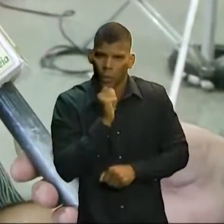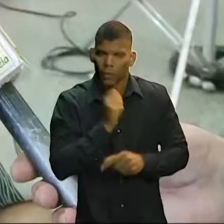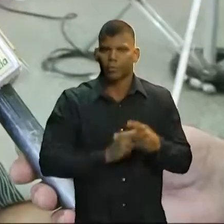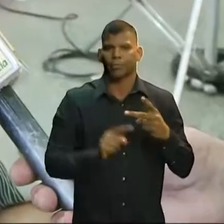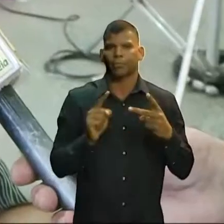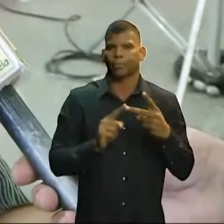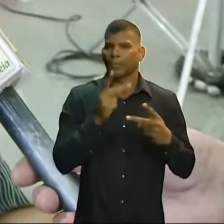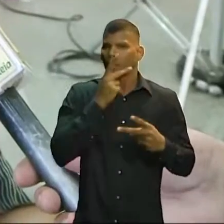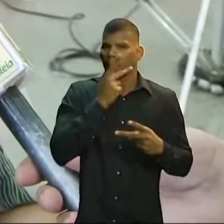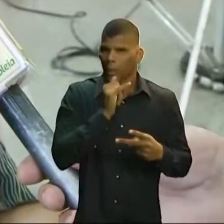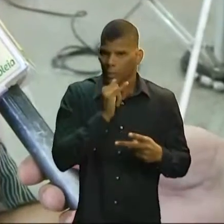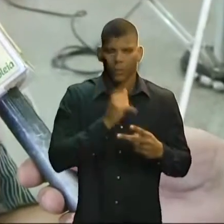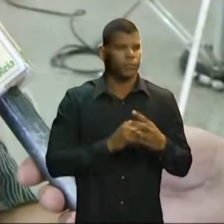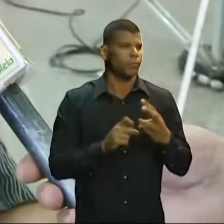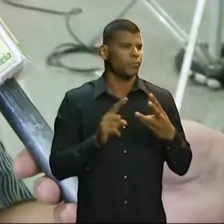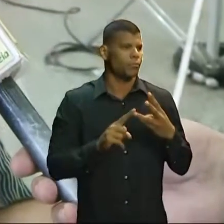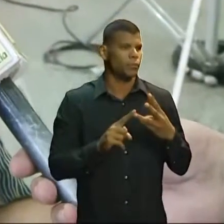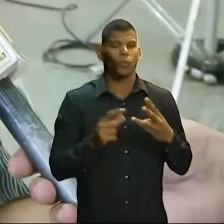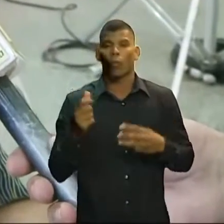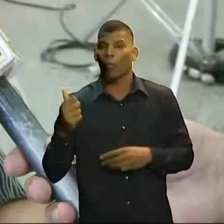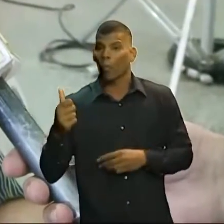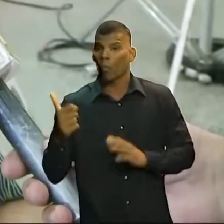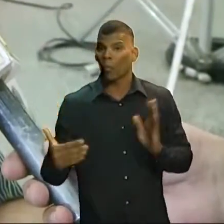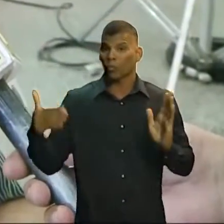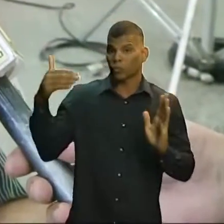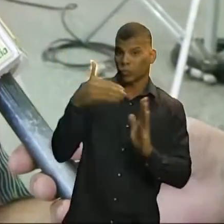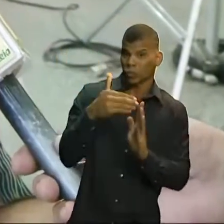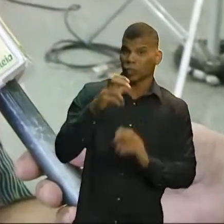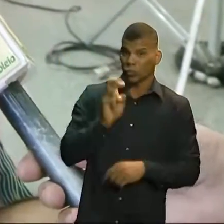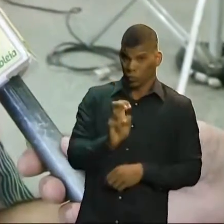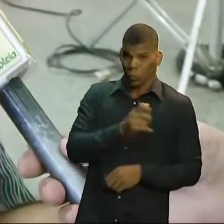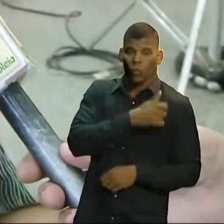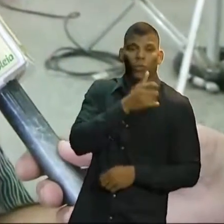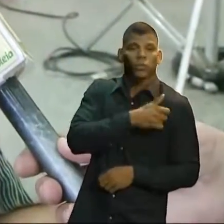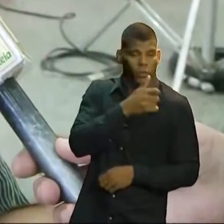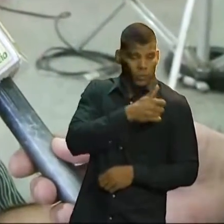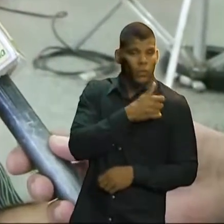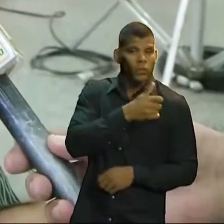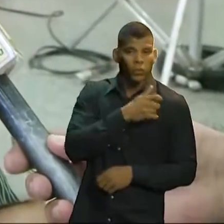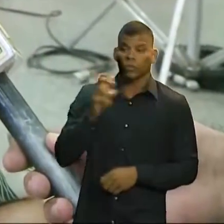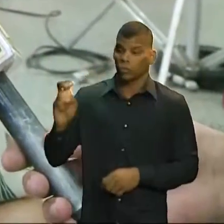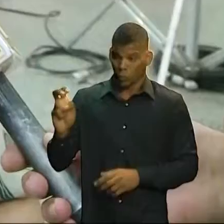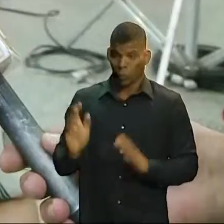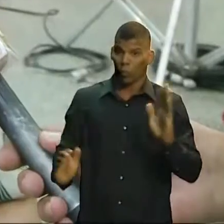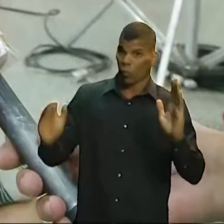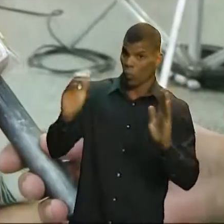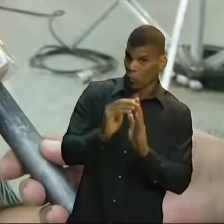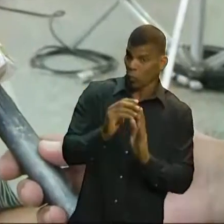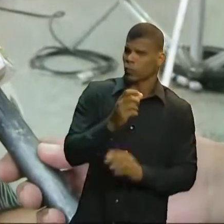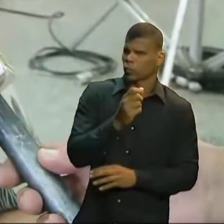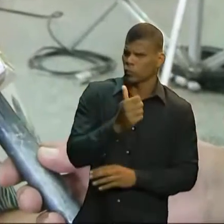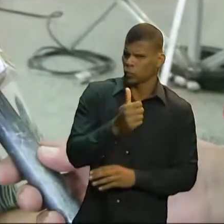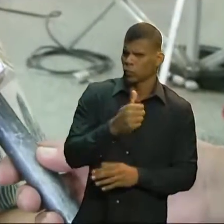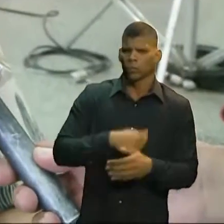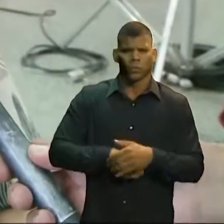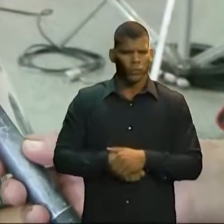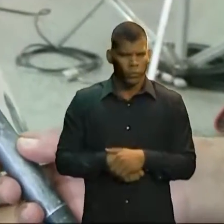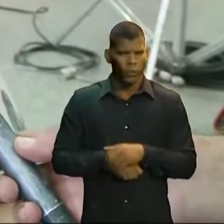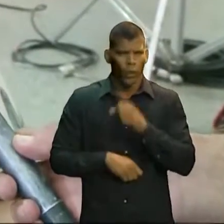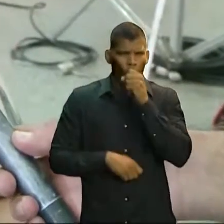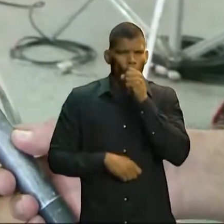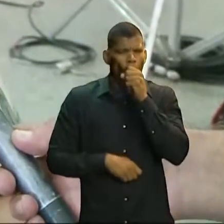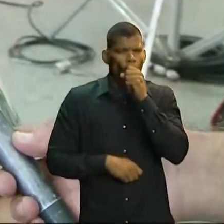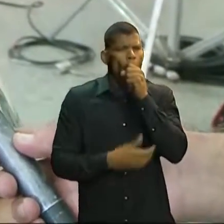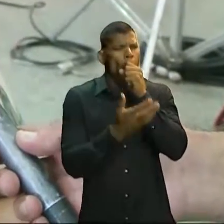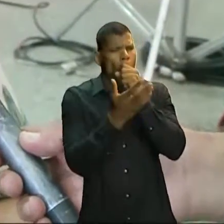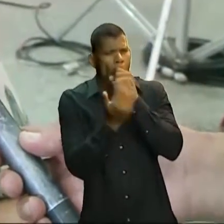crianças de 11 a 5 anos, que a vacina está liberada, que tragam seus filhos, que é